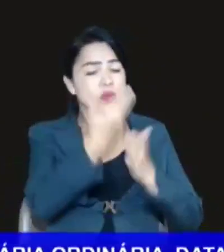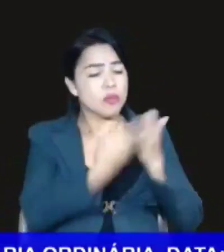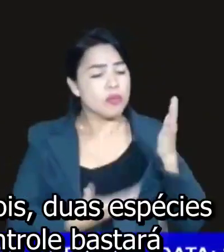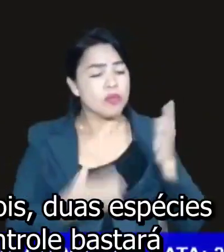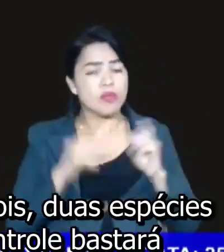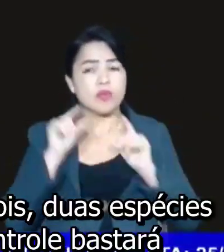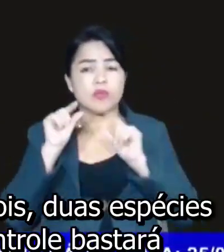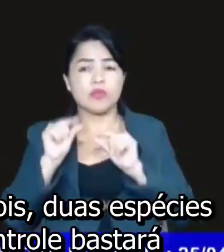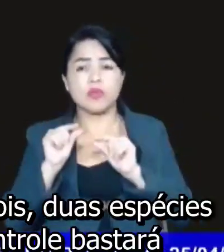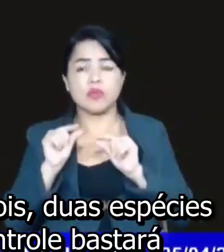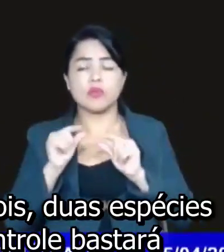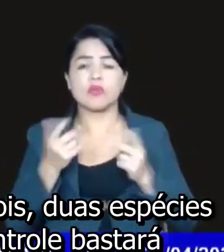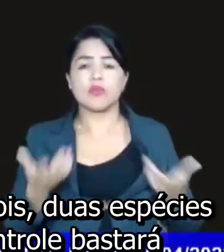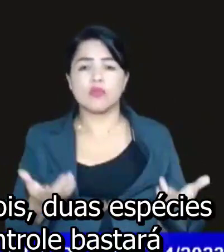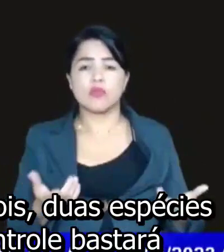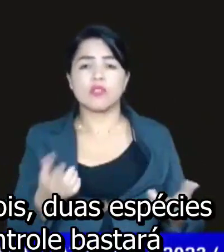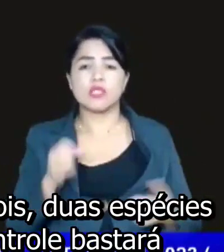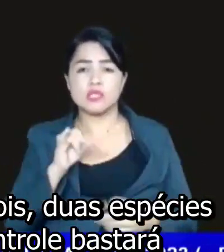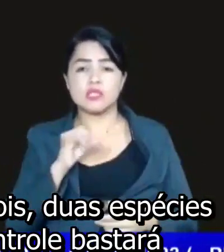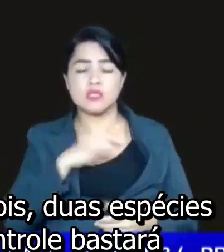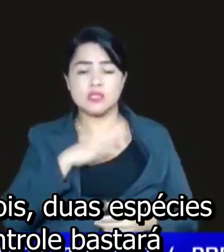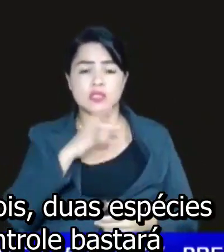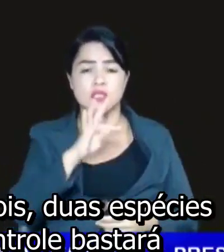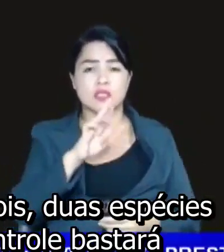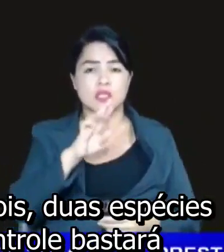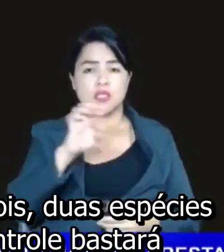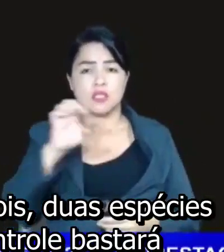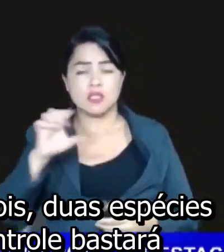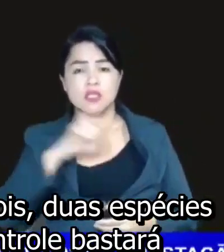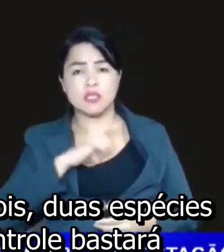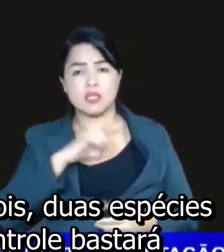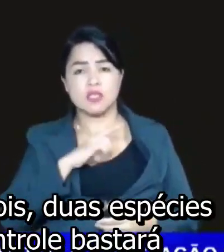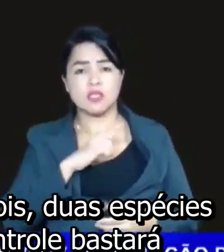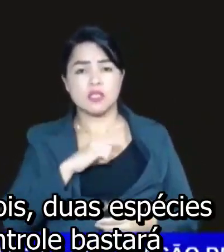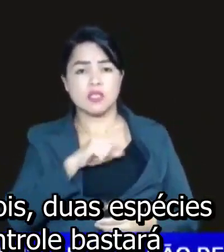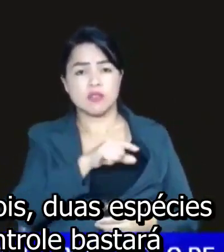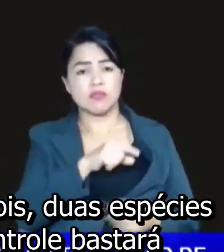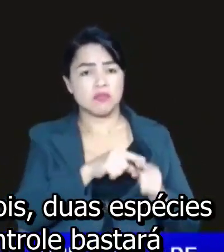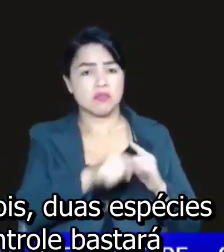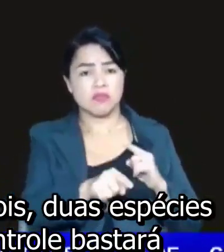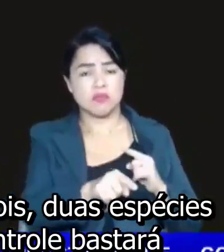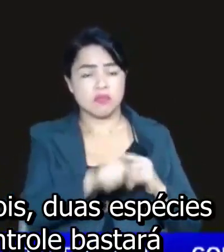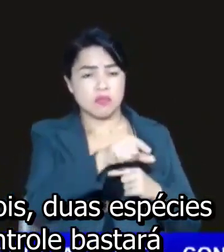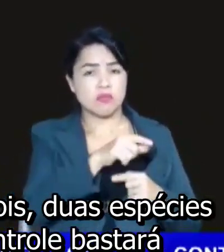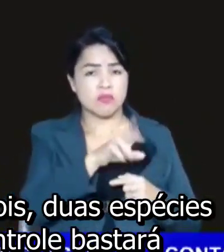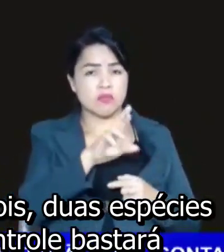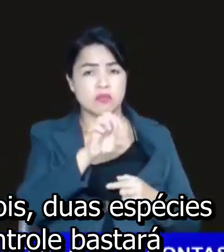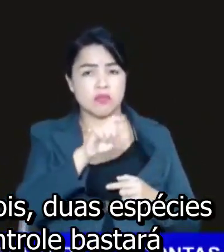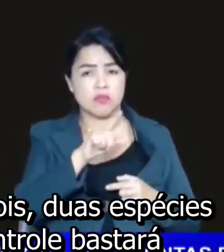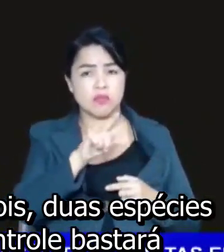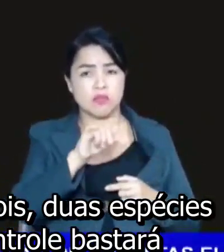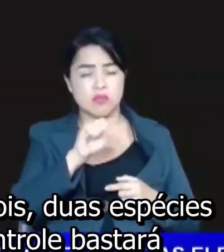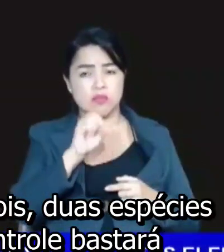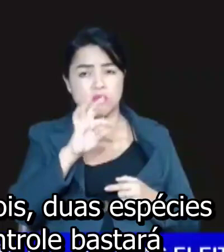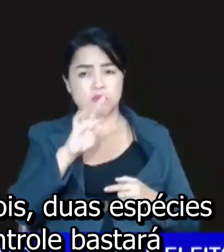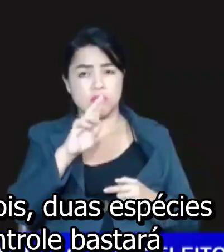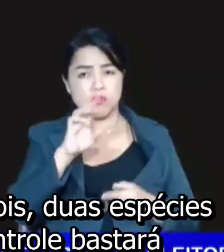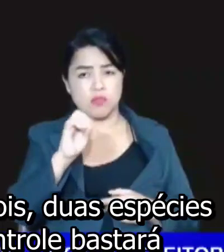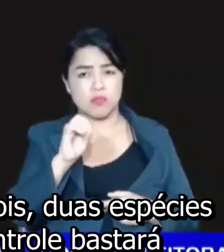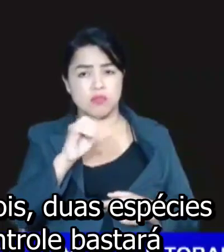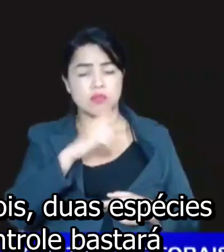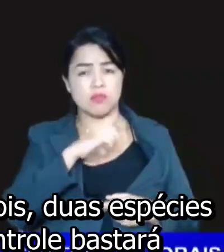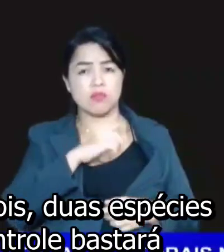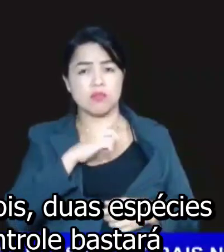mínima, porque caso o TRE entenda pela dispensa desse registro, teremos